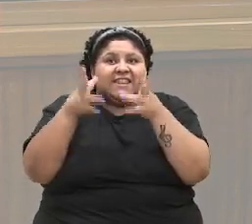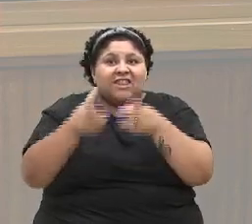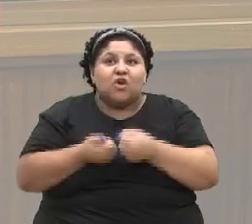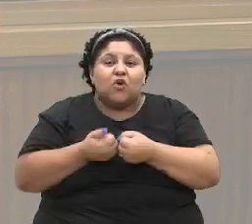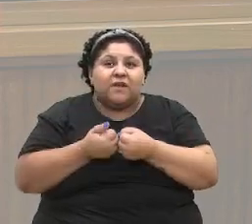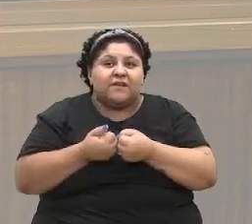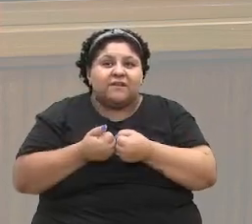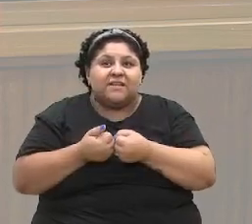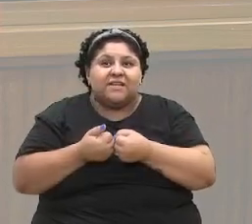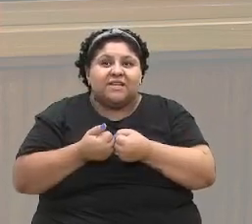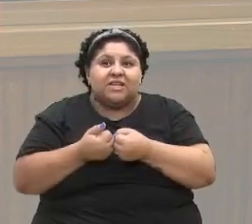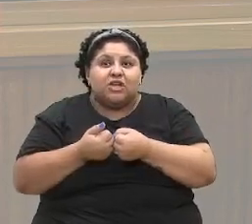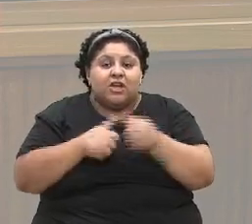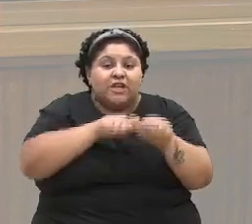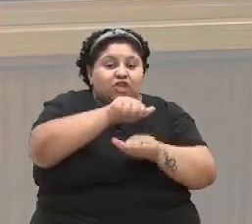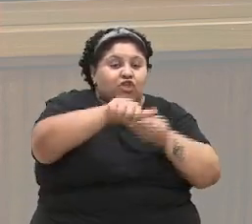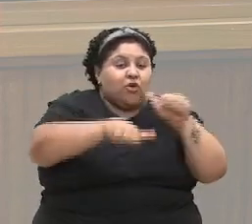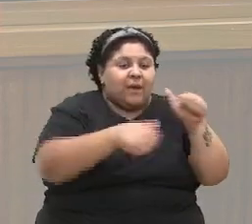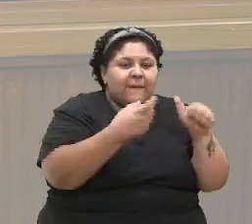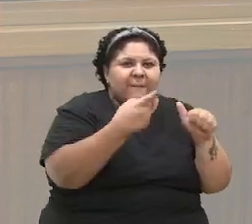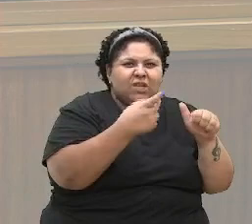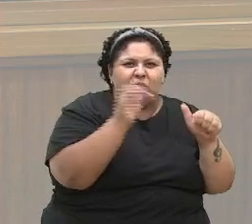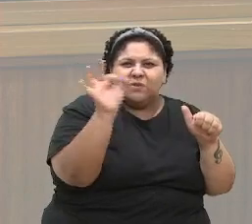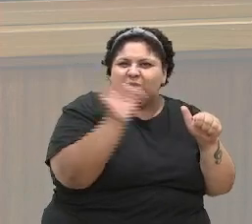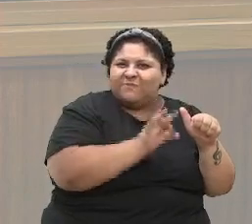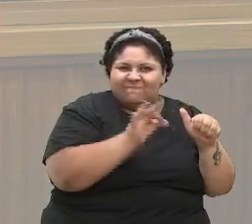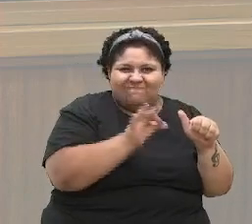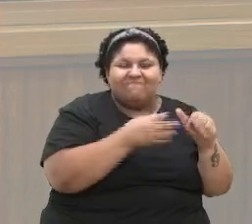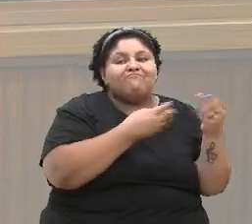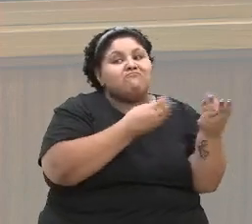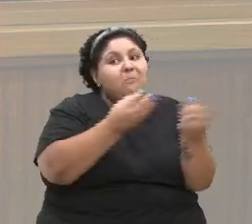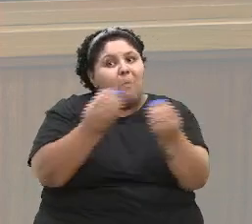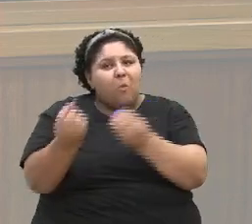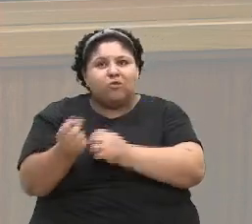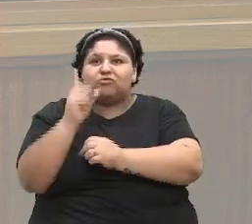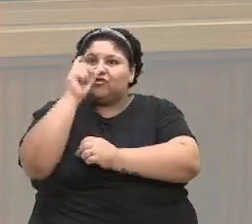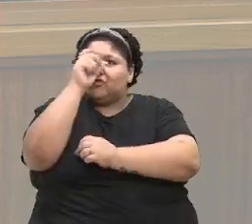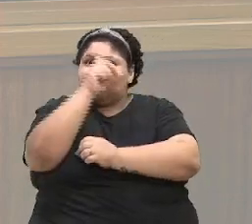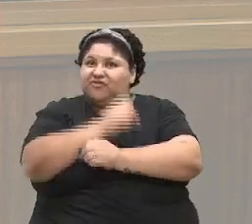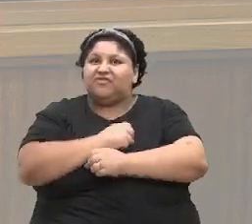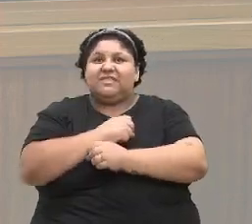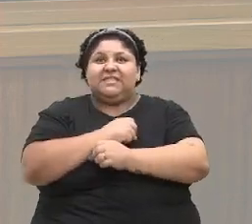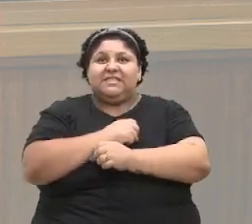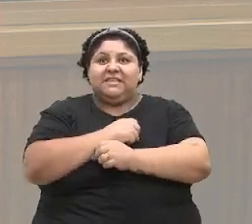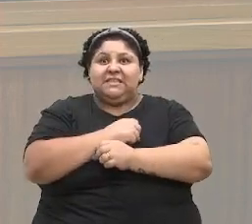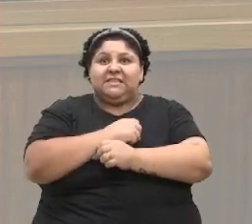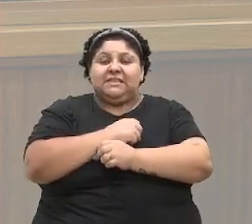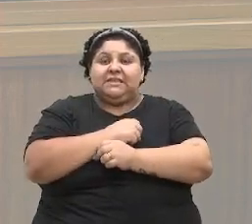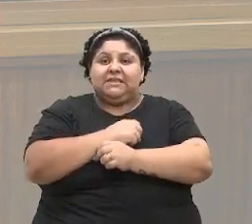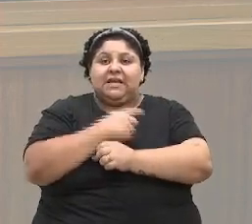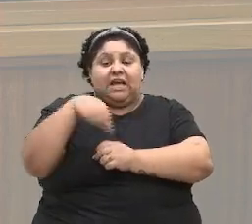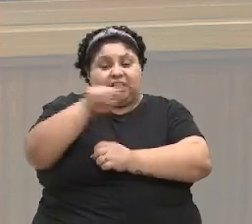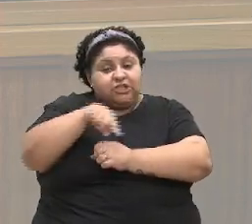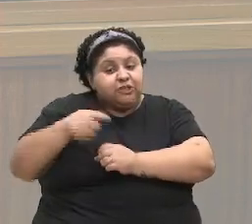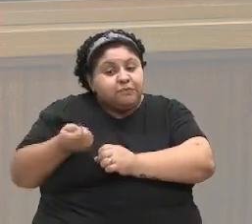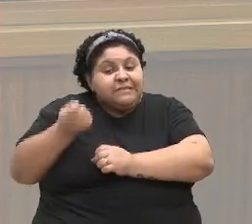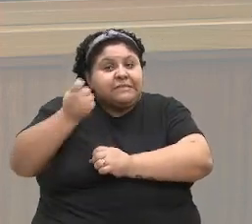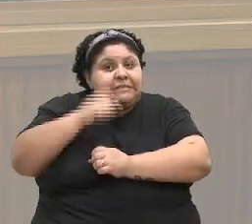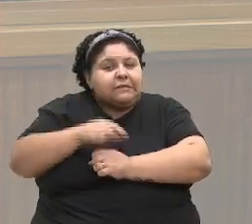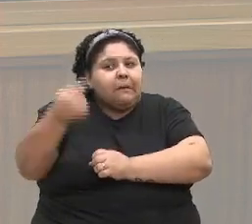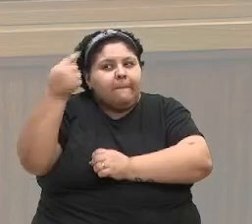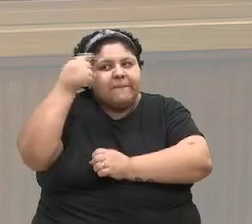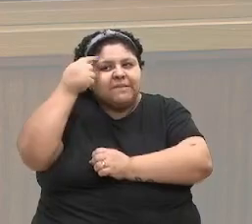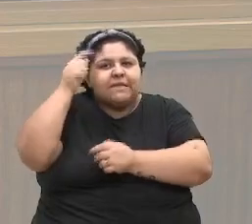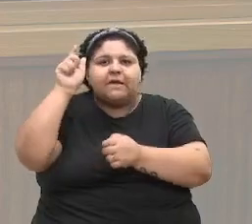para 12%. Então é muito significativo, é muito cruel, e a gente precisa pensar